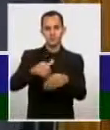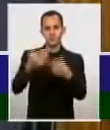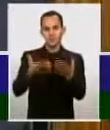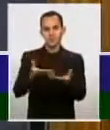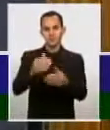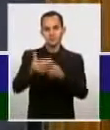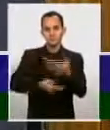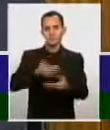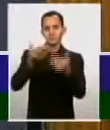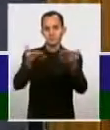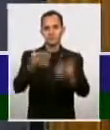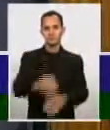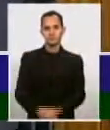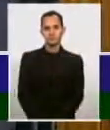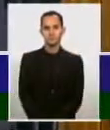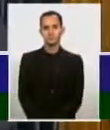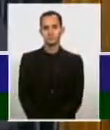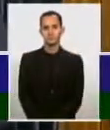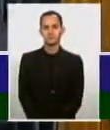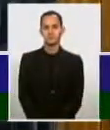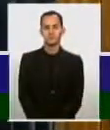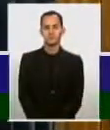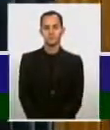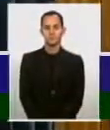Assim, passa a Vossa Excelência.